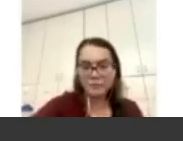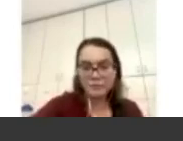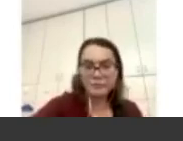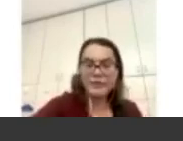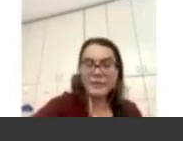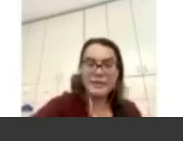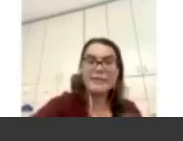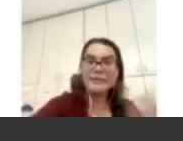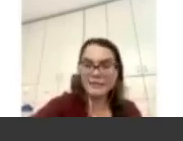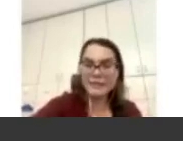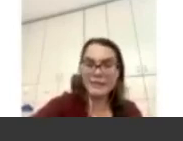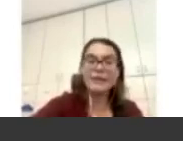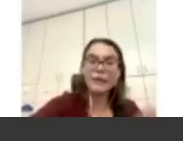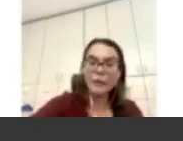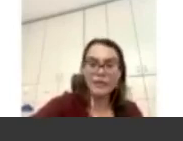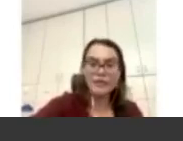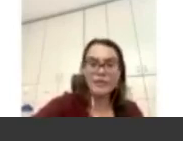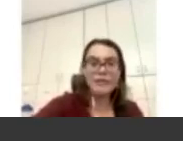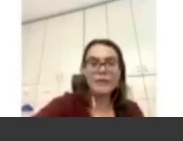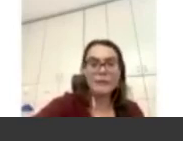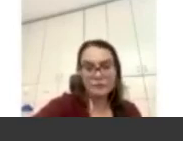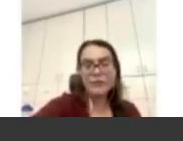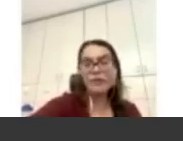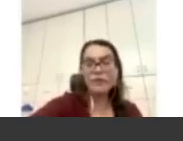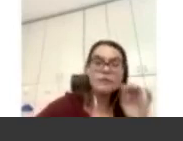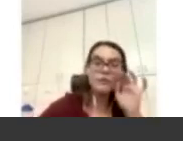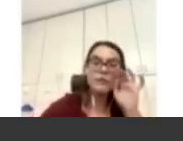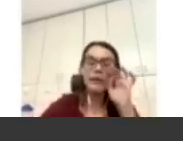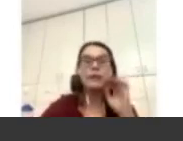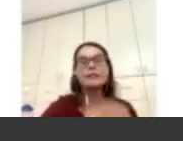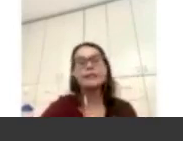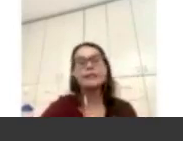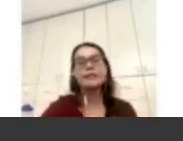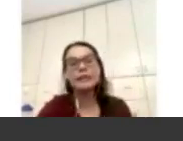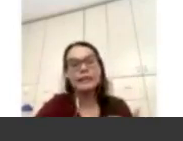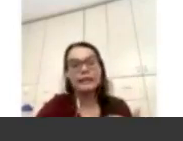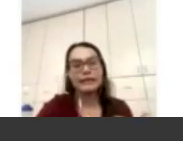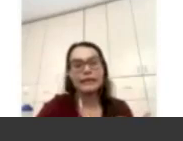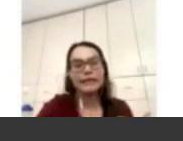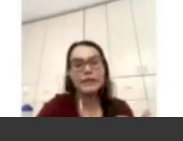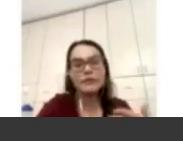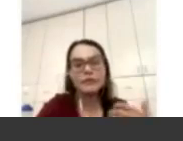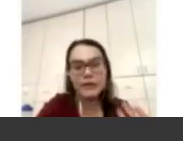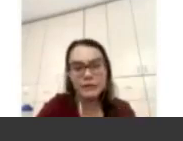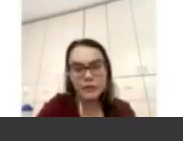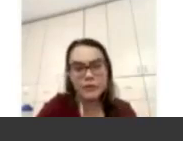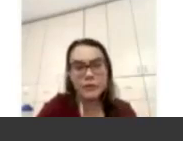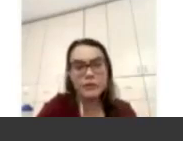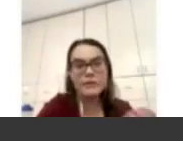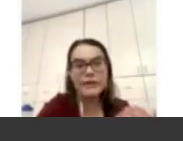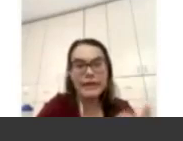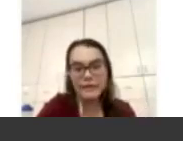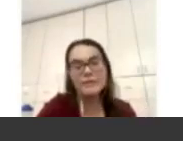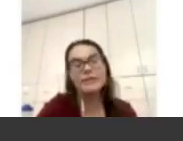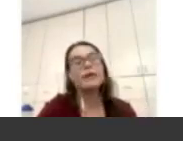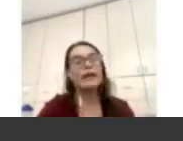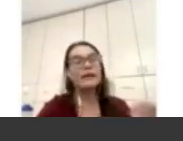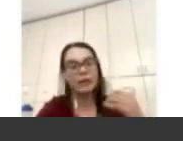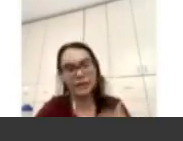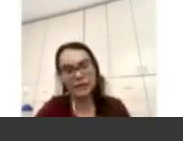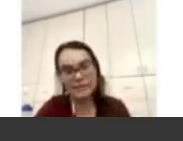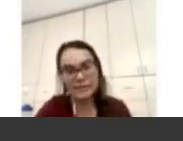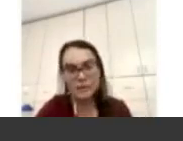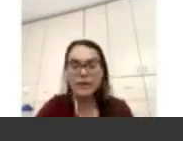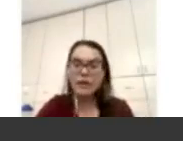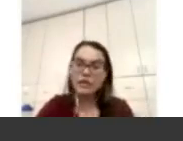Dynamed, sem esquecer o que a gente tem daqui. Nós temos uma sequência de resultados que foram avaliados, então, além